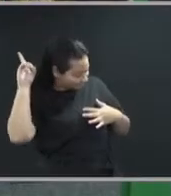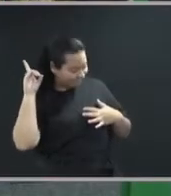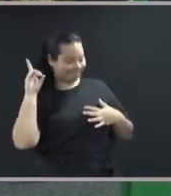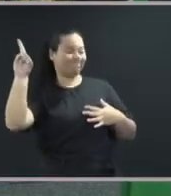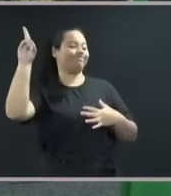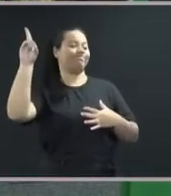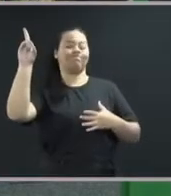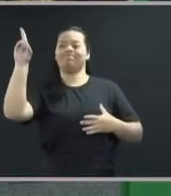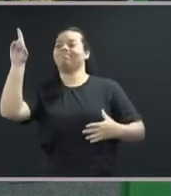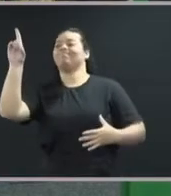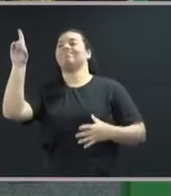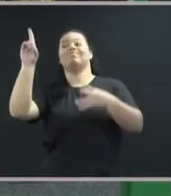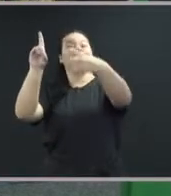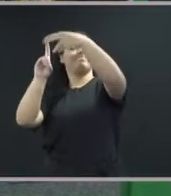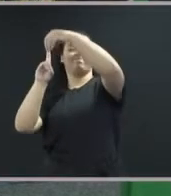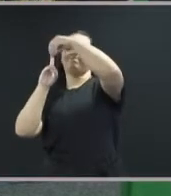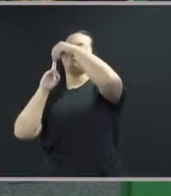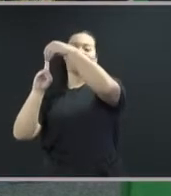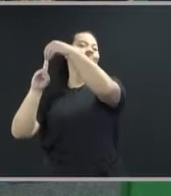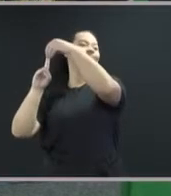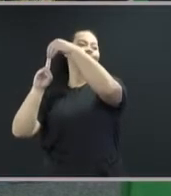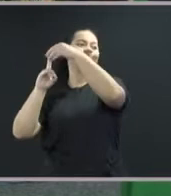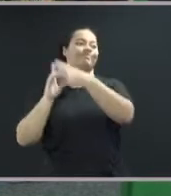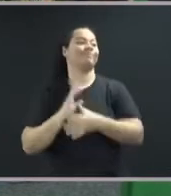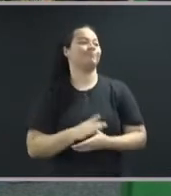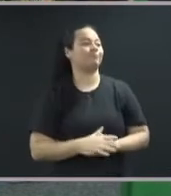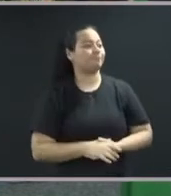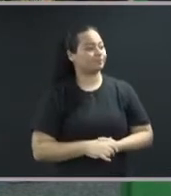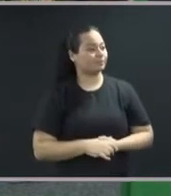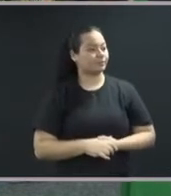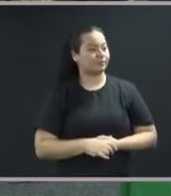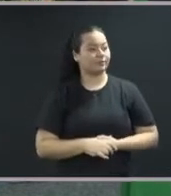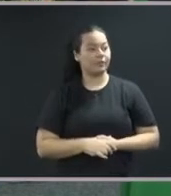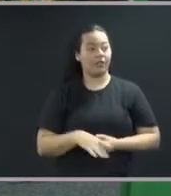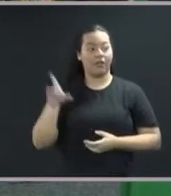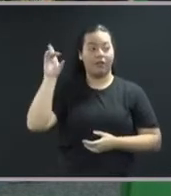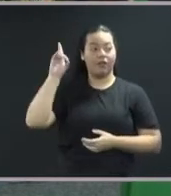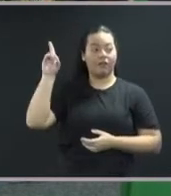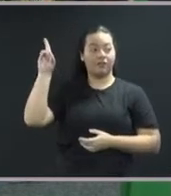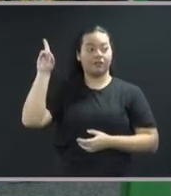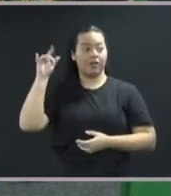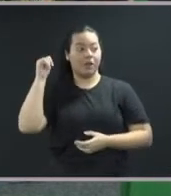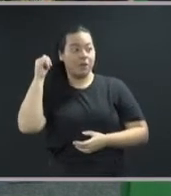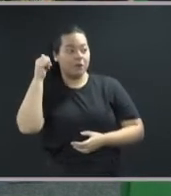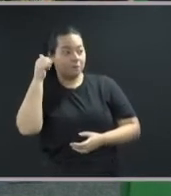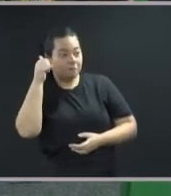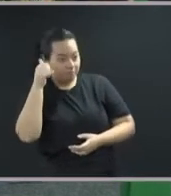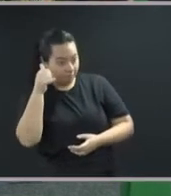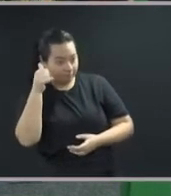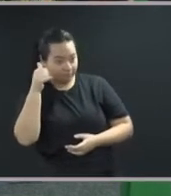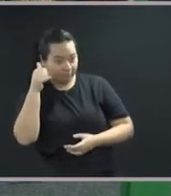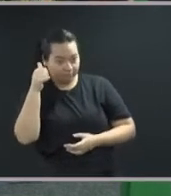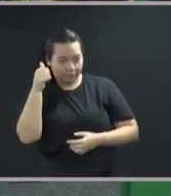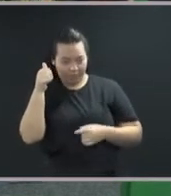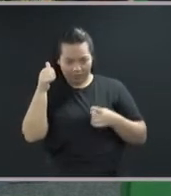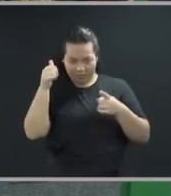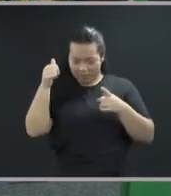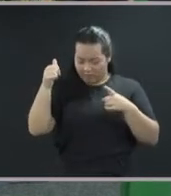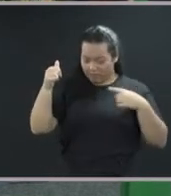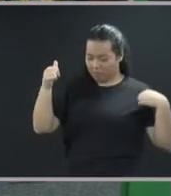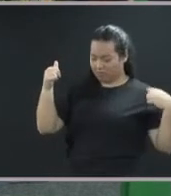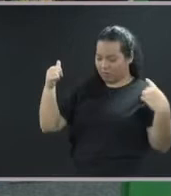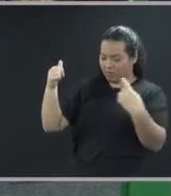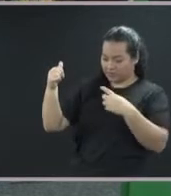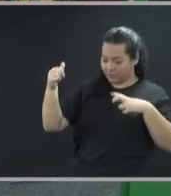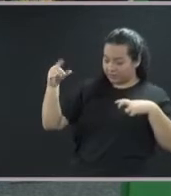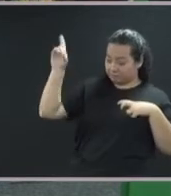Aí o Senhor diz para mim e para você, quando você se entregou para Jesus, Ele deixou em mim e